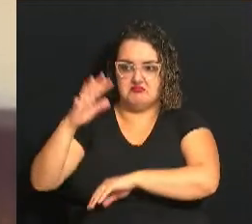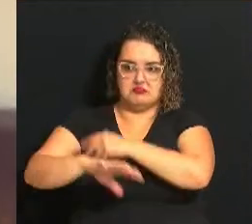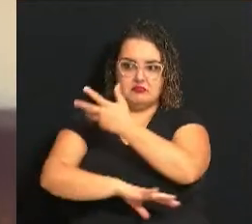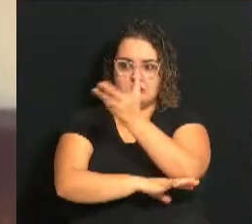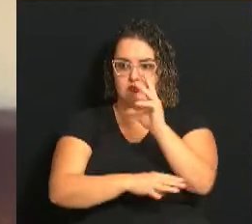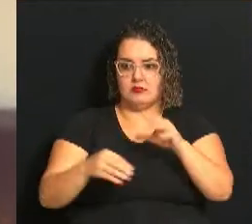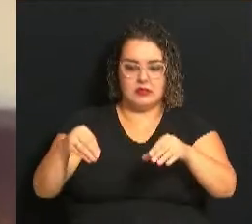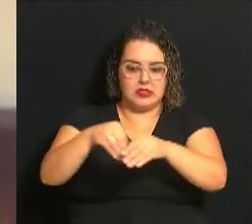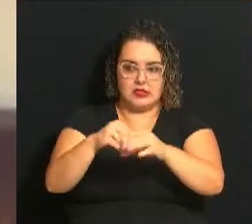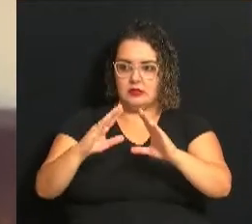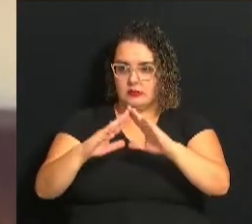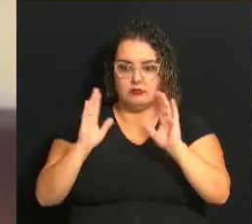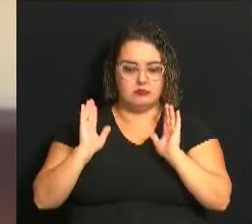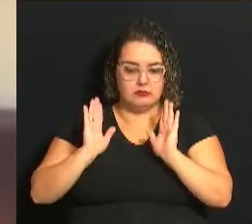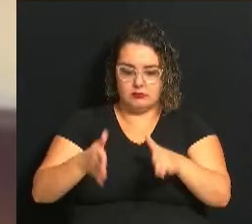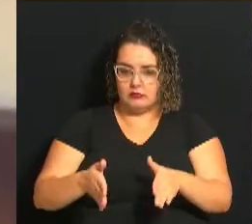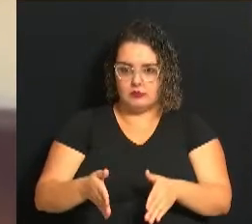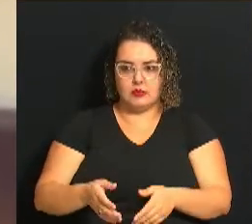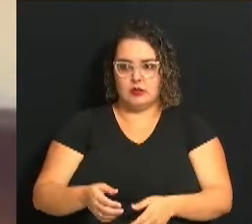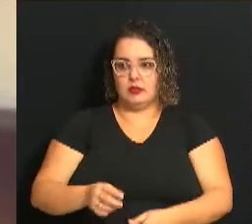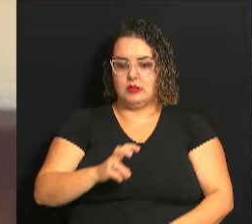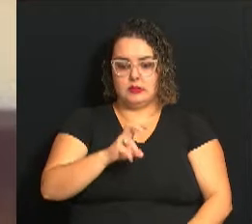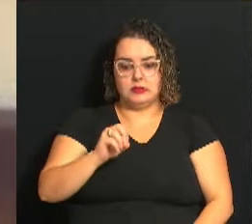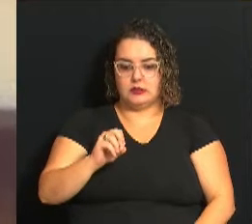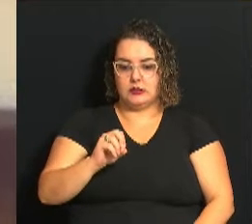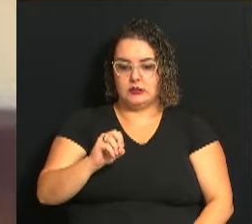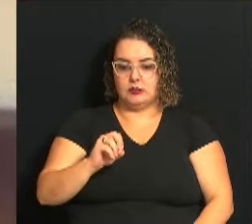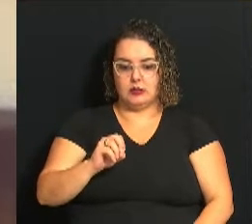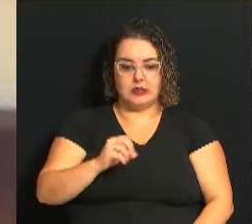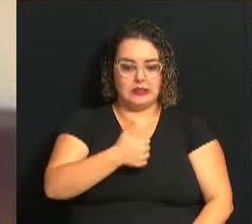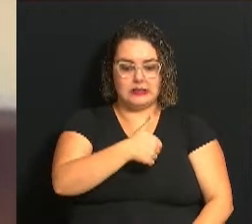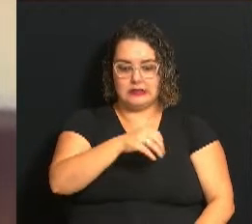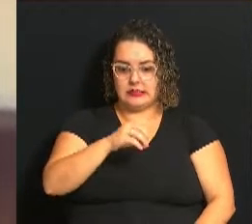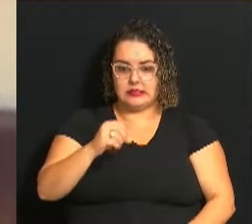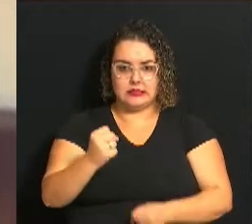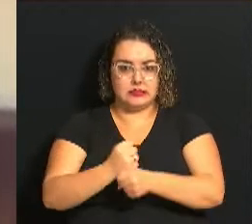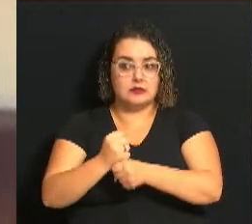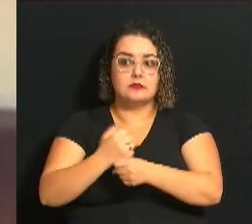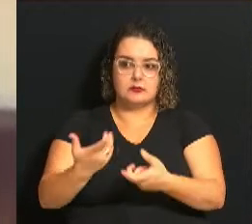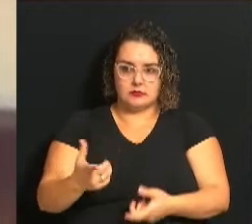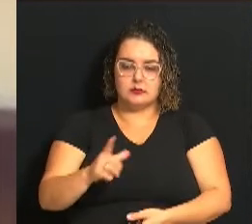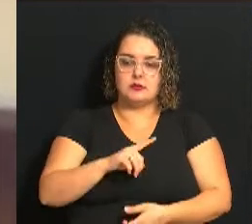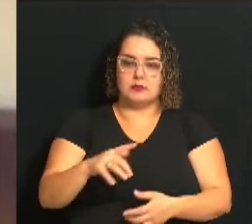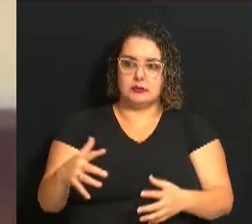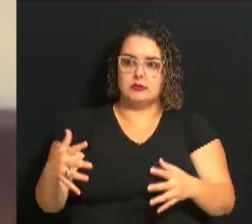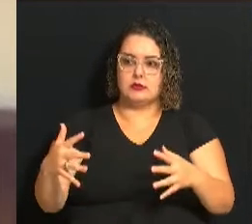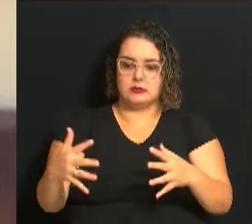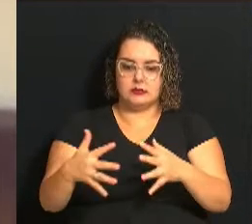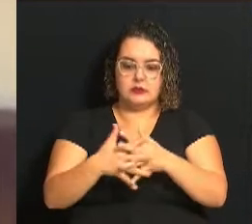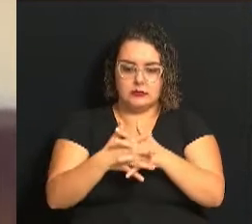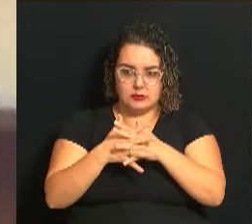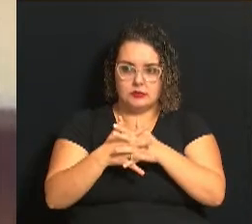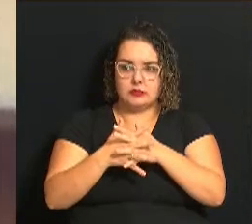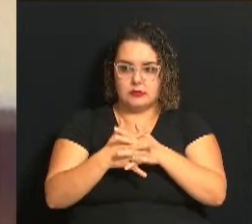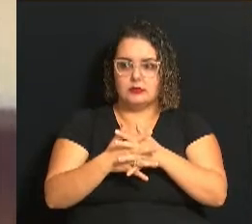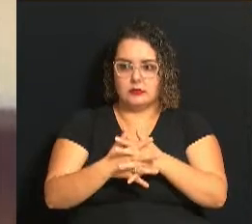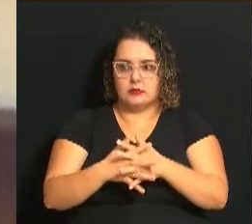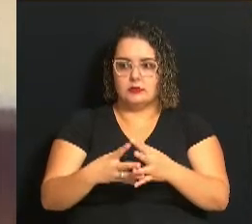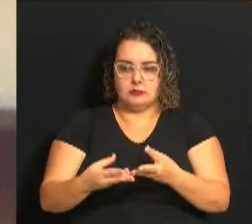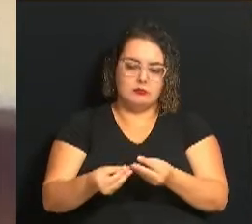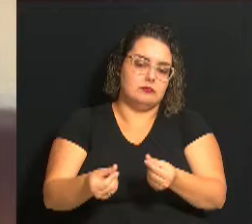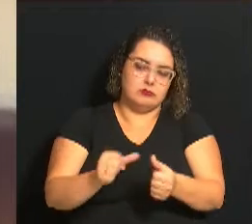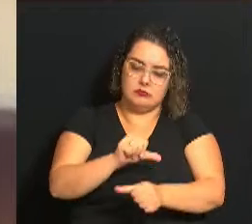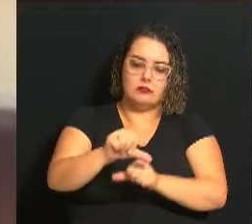já consolidada há 50, 100 anos, e deu esse conflito também. Então, a gente também é sensível a essa mudança, realmente não existiria